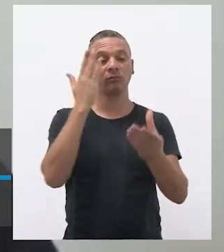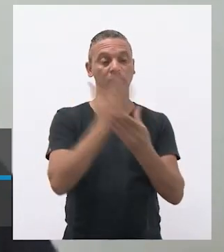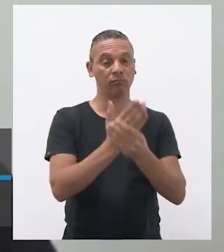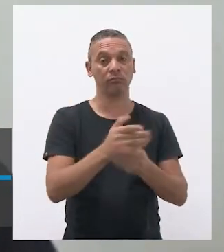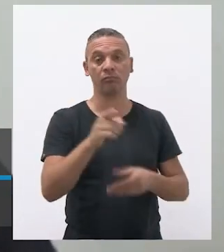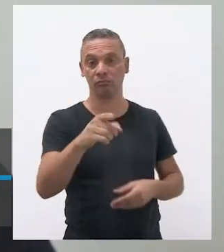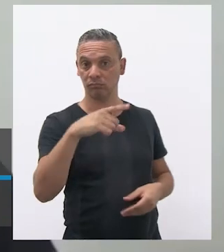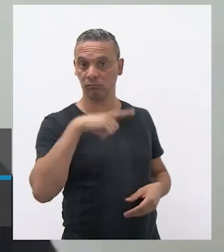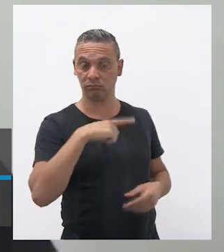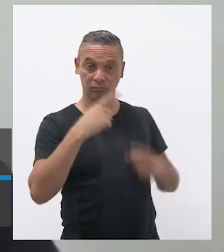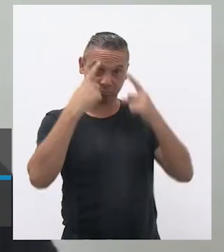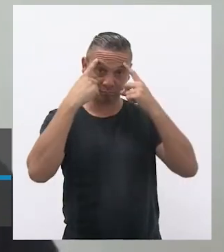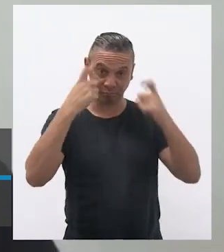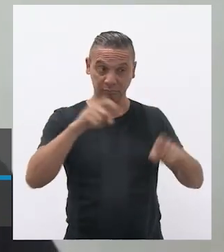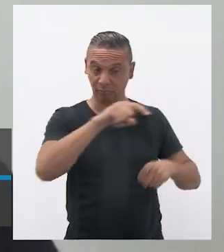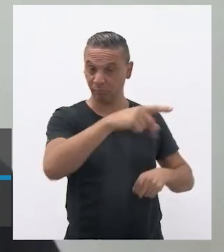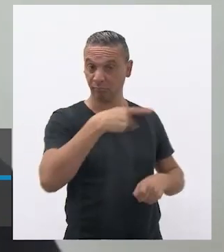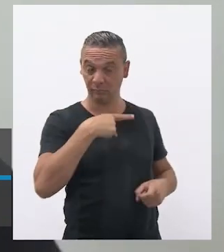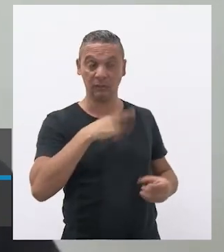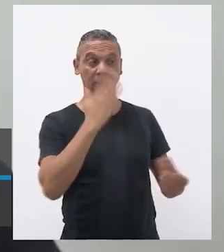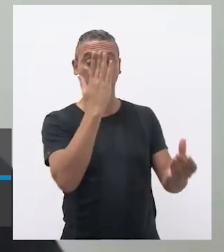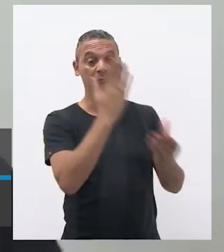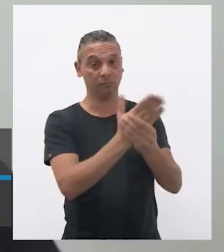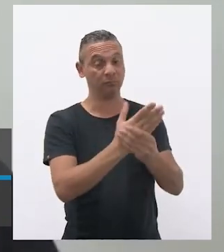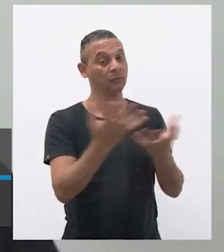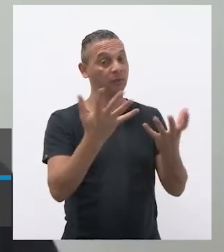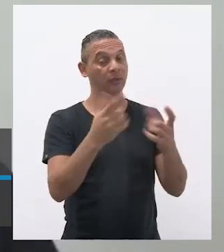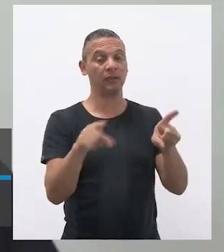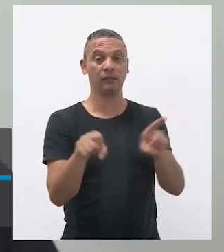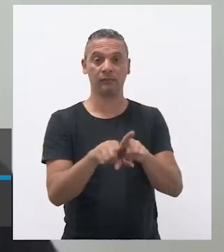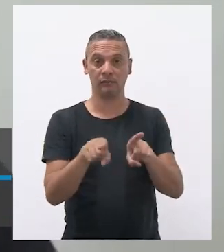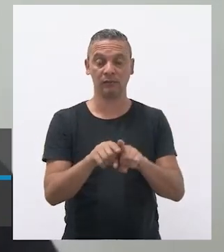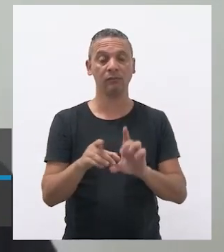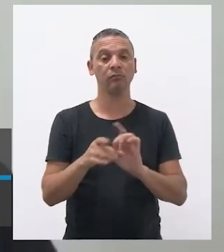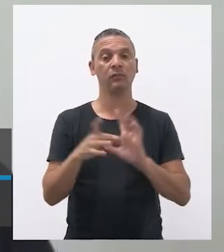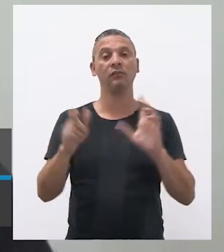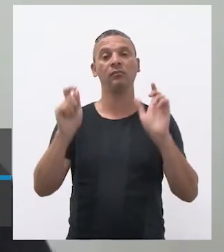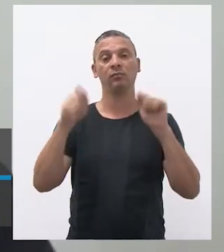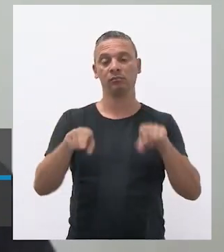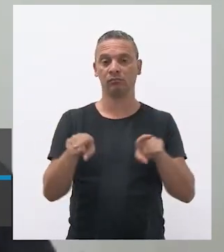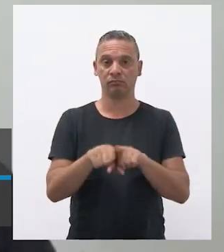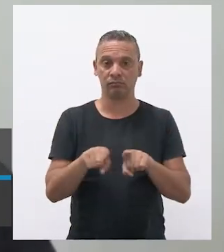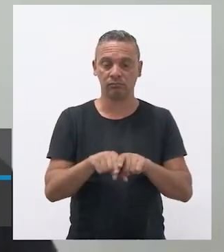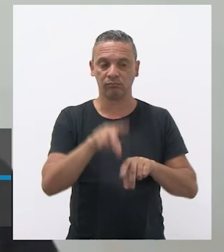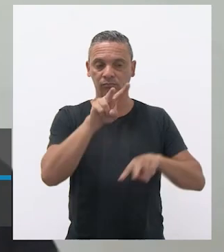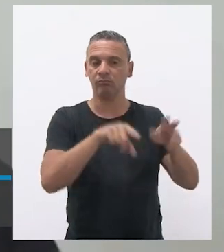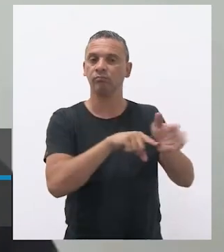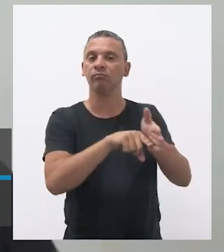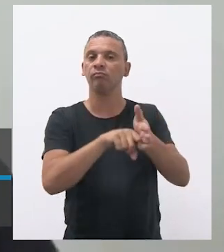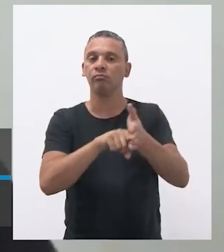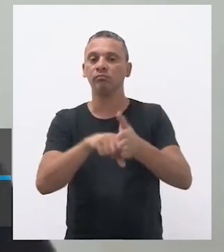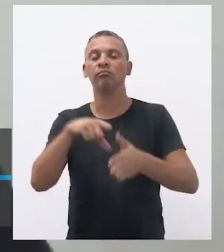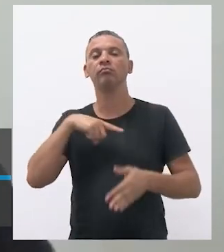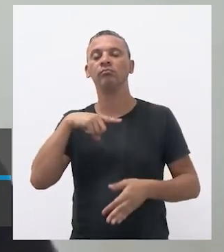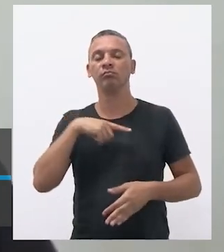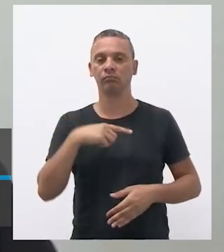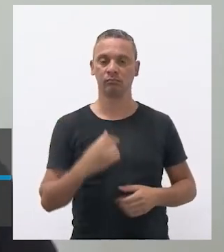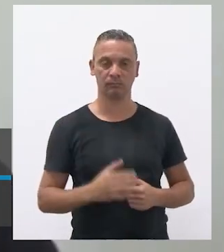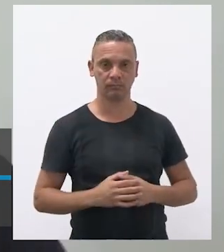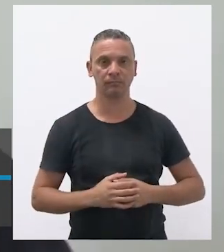visa a provocar a submissão e o medo, né, de mulheres ou das vítimas, e como exemplo desse tipo de